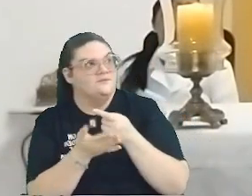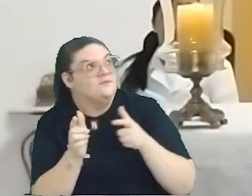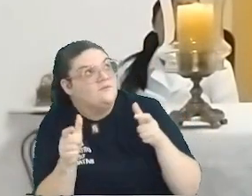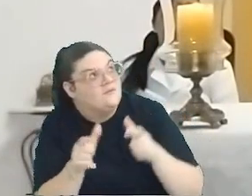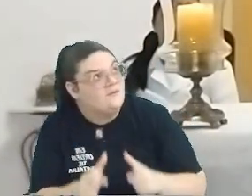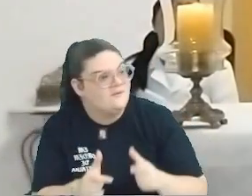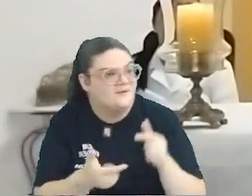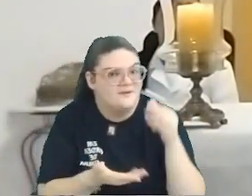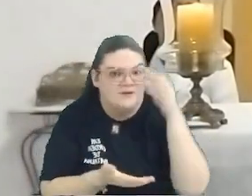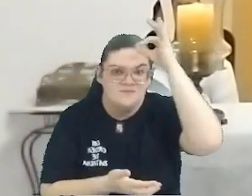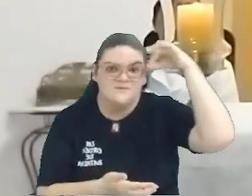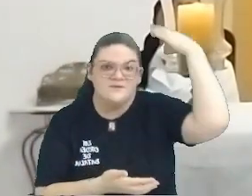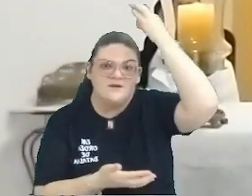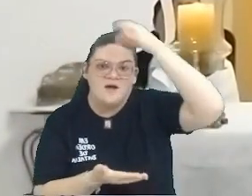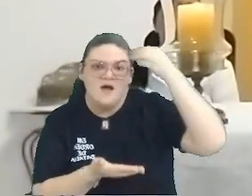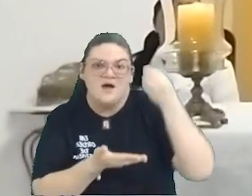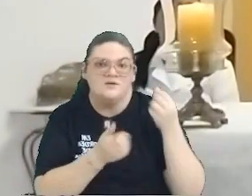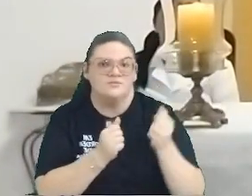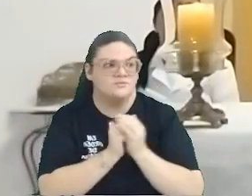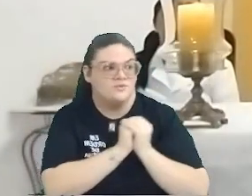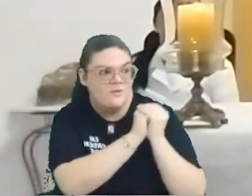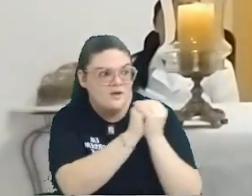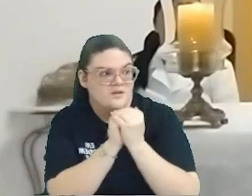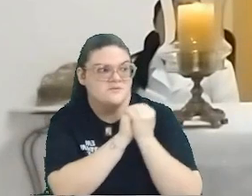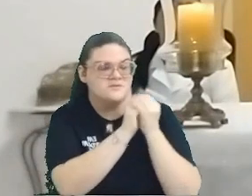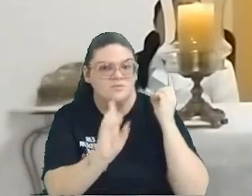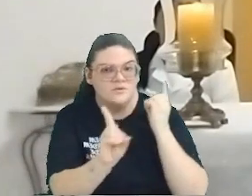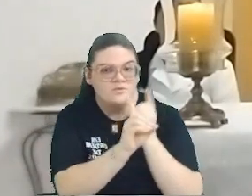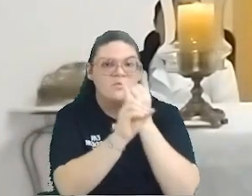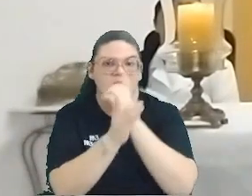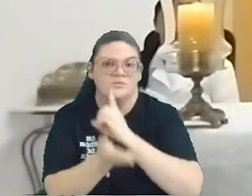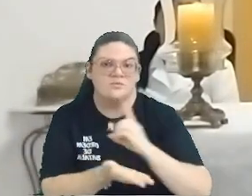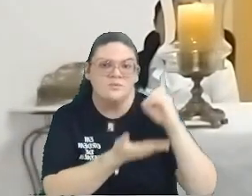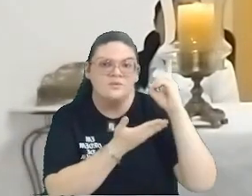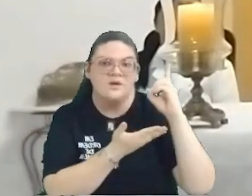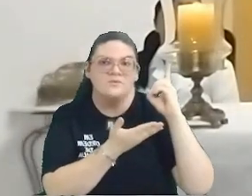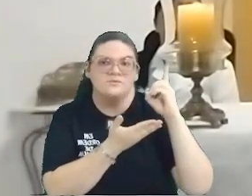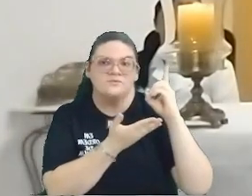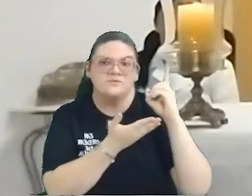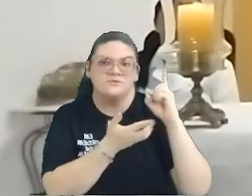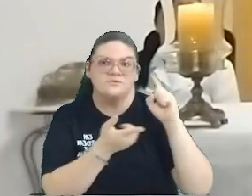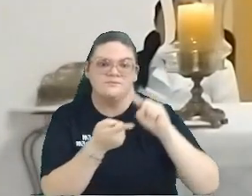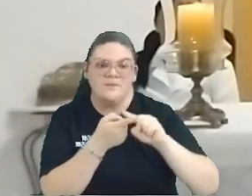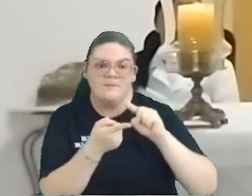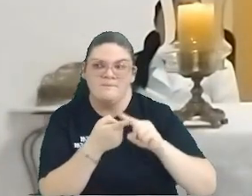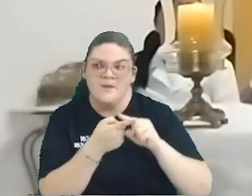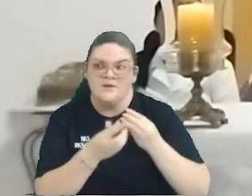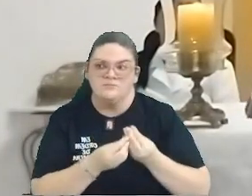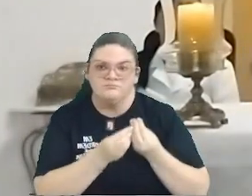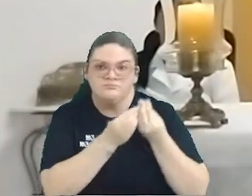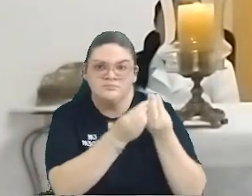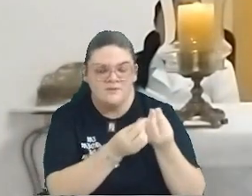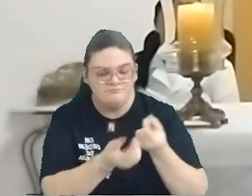de oração, de encontro com Deus, mas era também ao mesmo tempo um mercado, pois ali